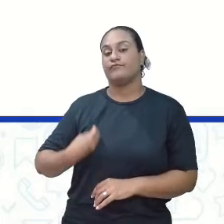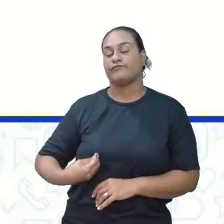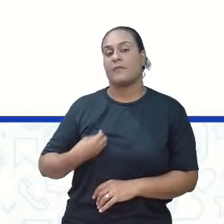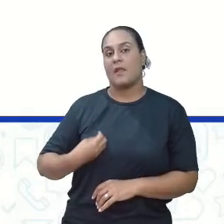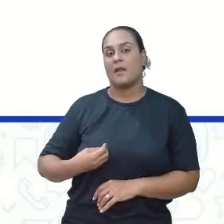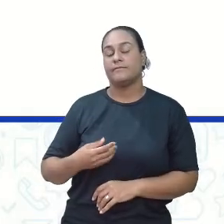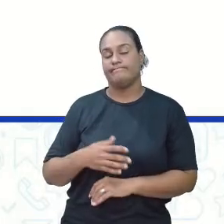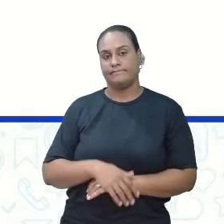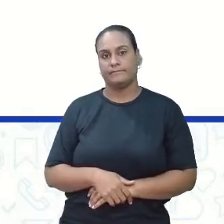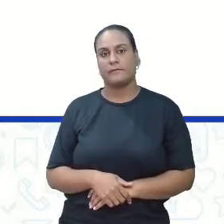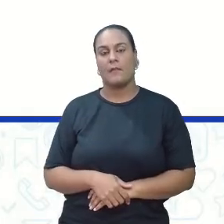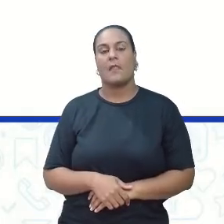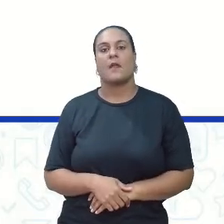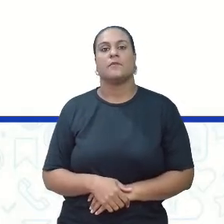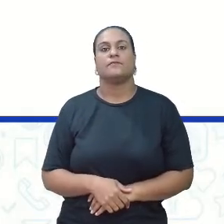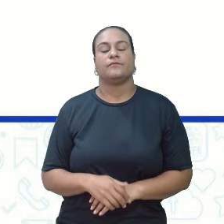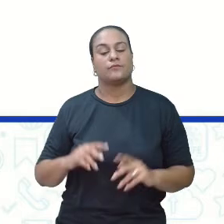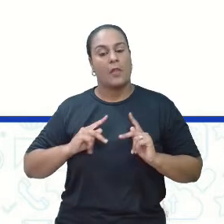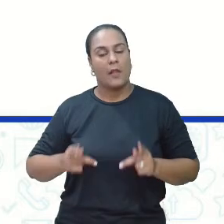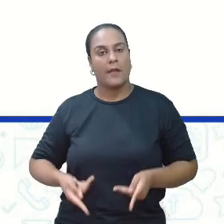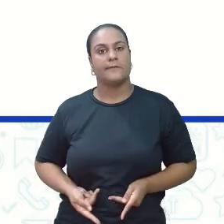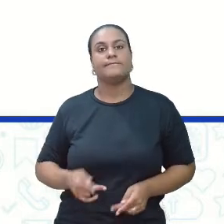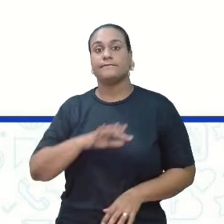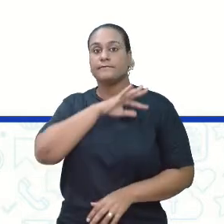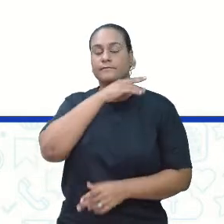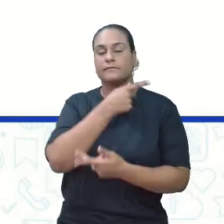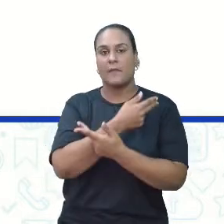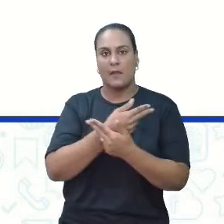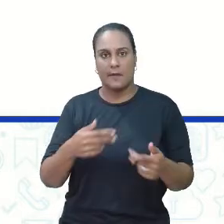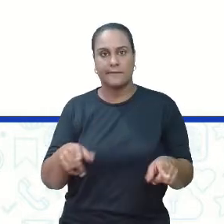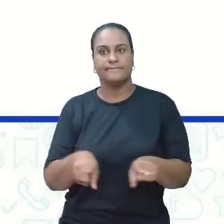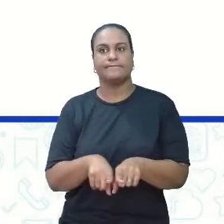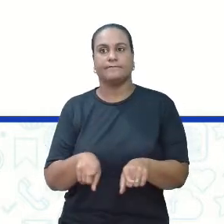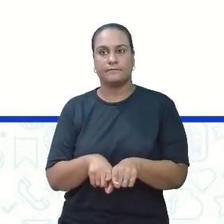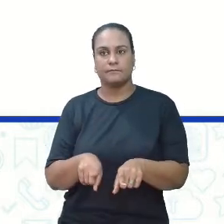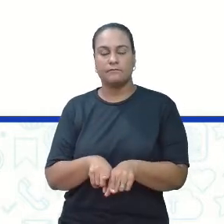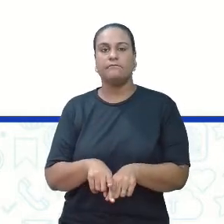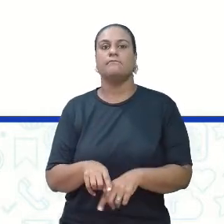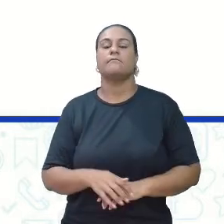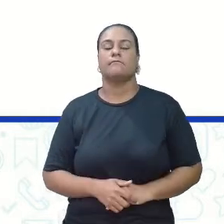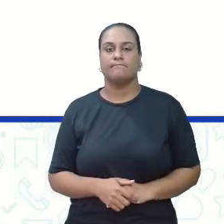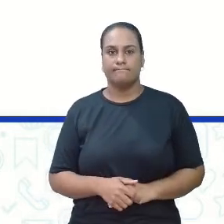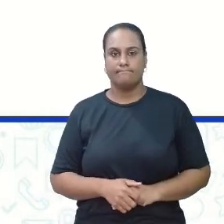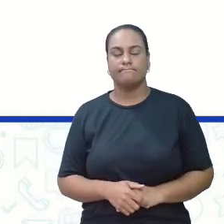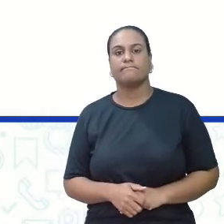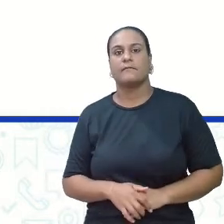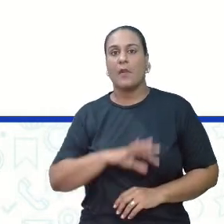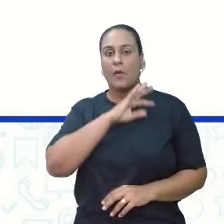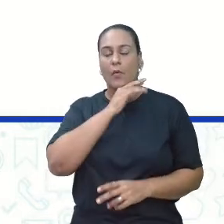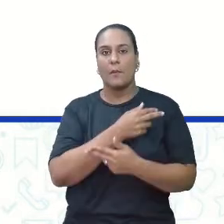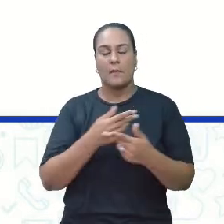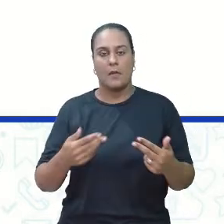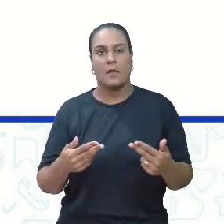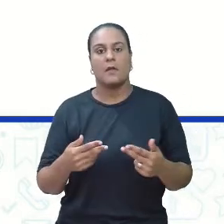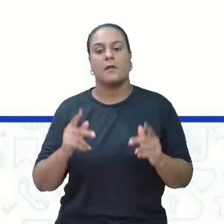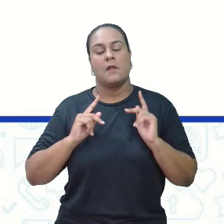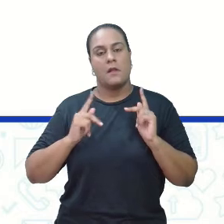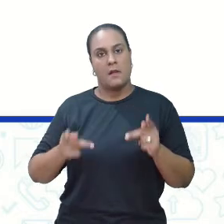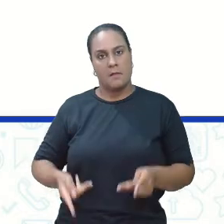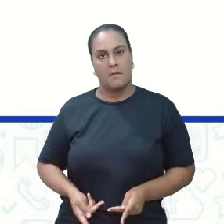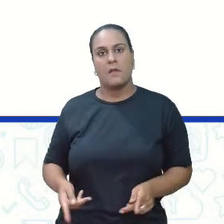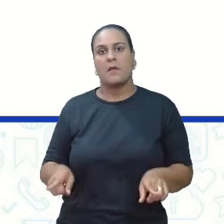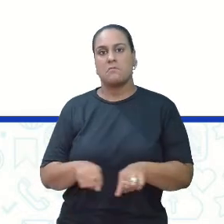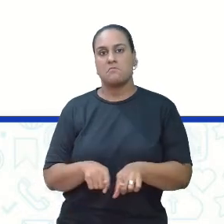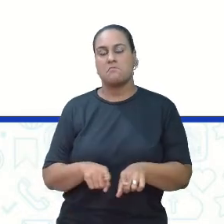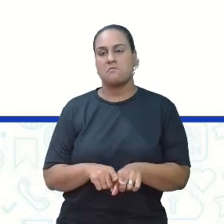e animais, né? Milhares de pessoas podem morrer e vidas também humanas e animais podem morrer diante